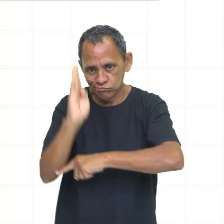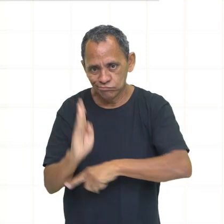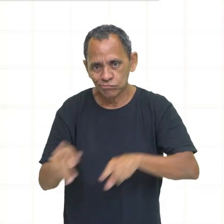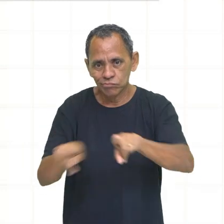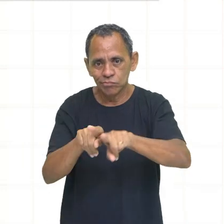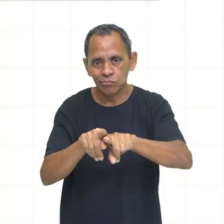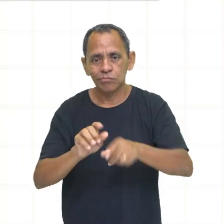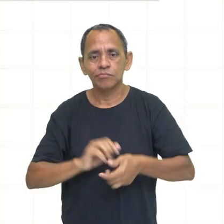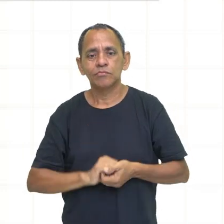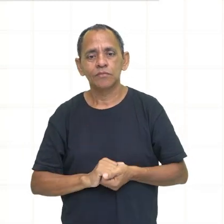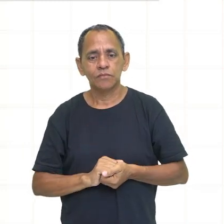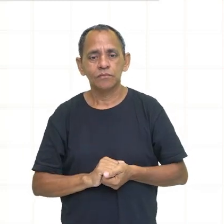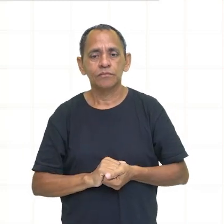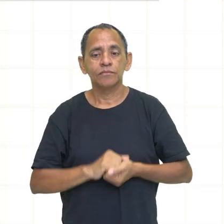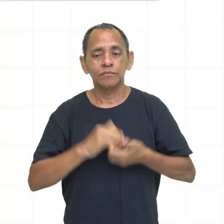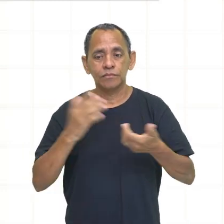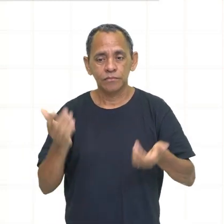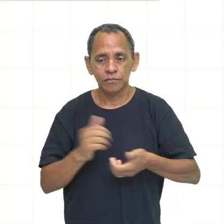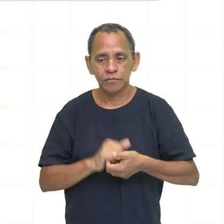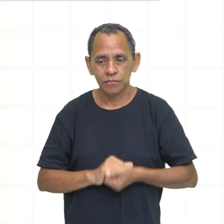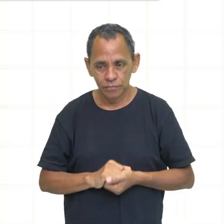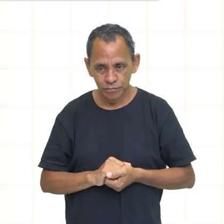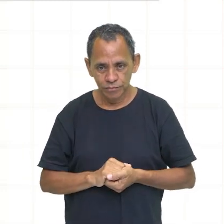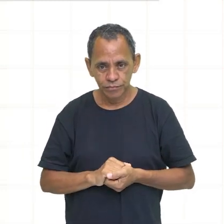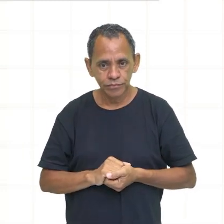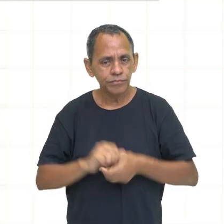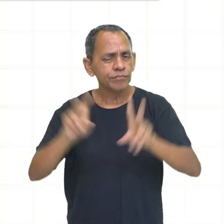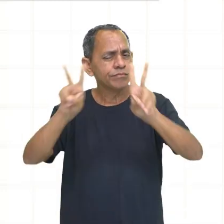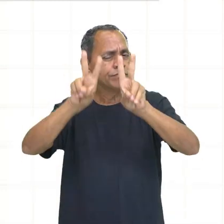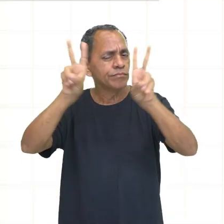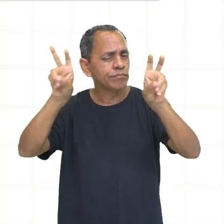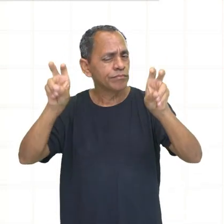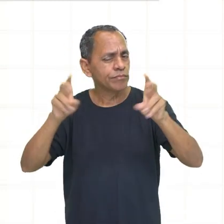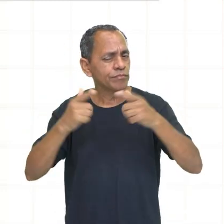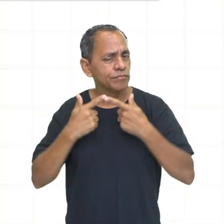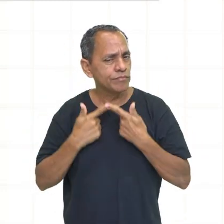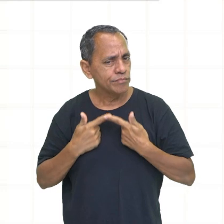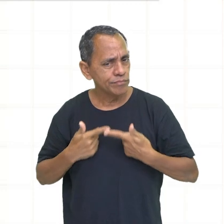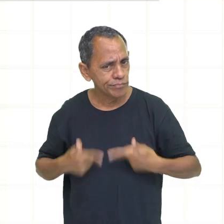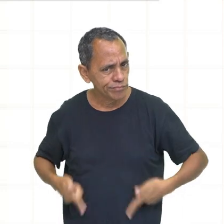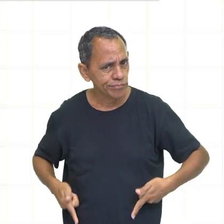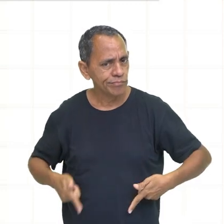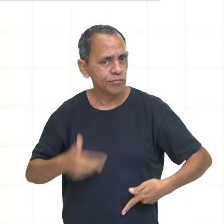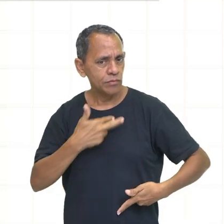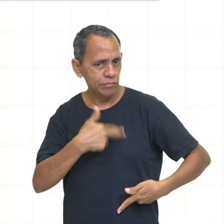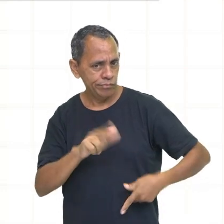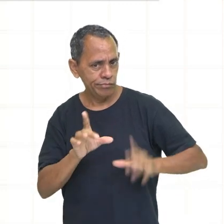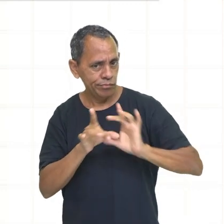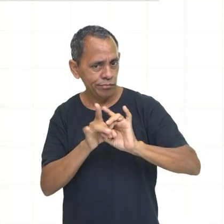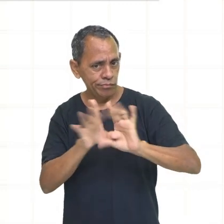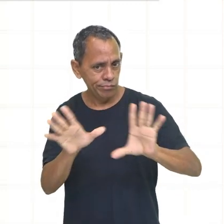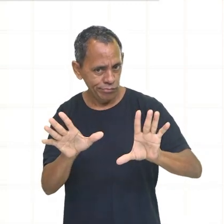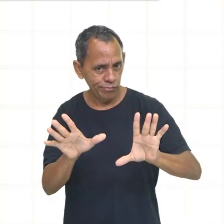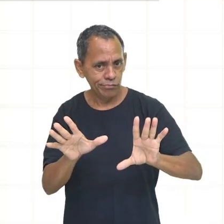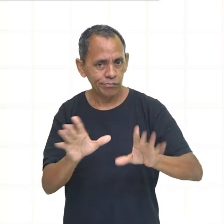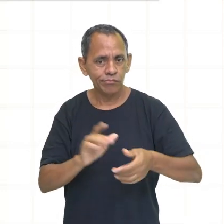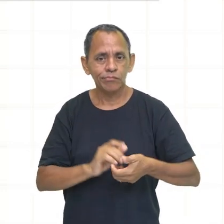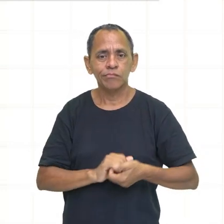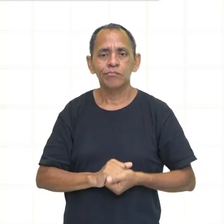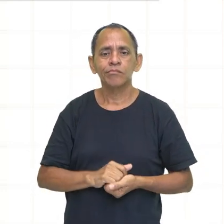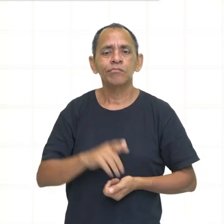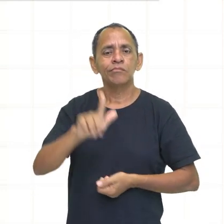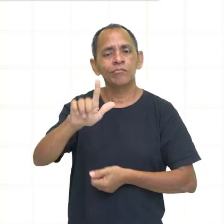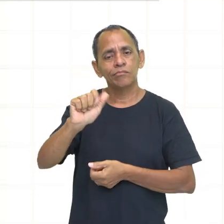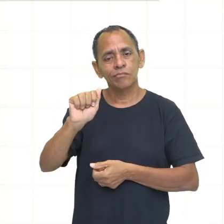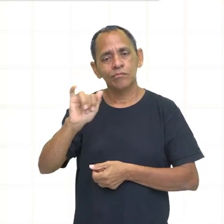brasileiros. Isso marca justamente o termo laicidade, ou seja, o Estado não vai